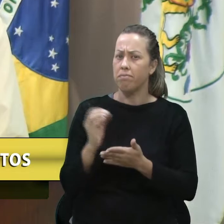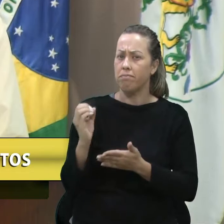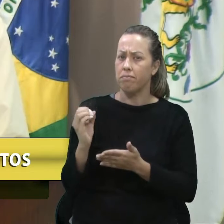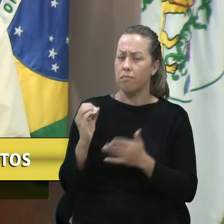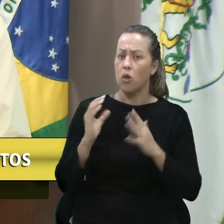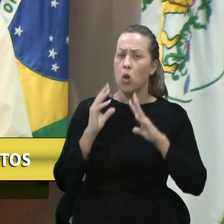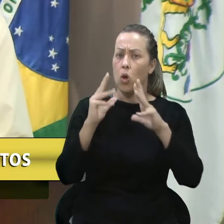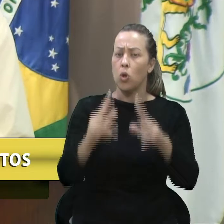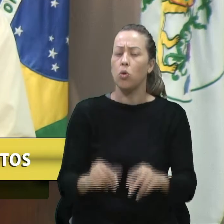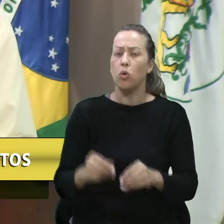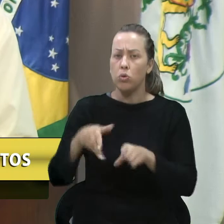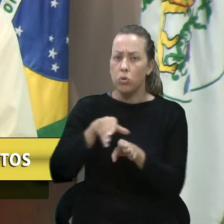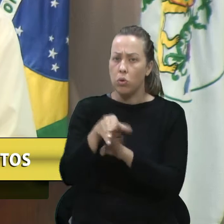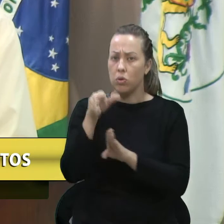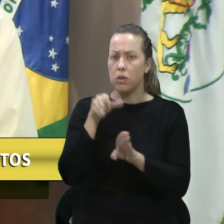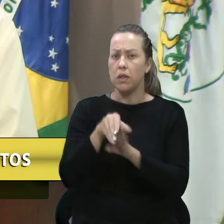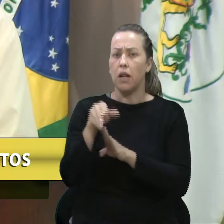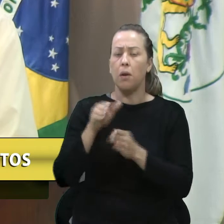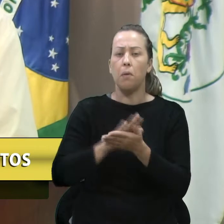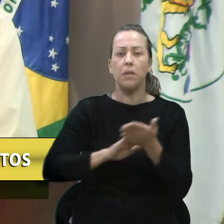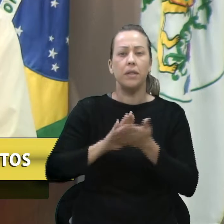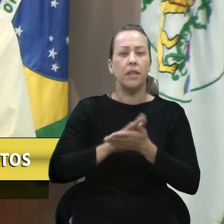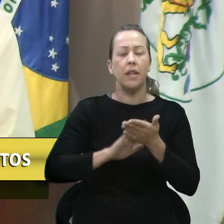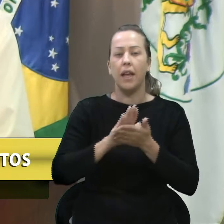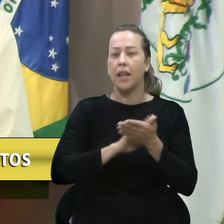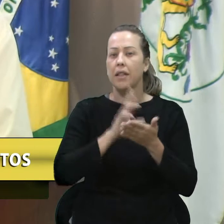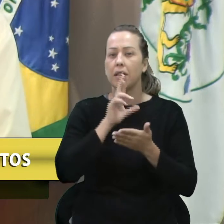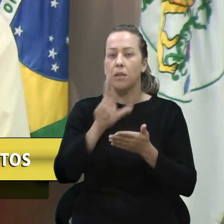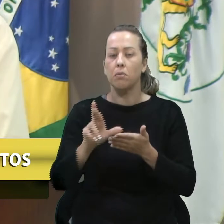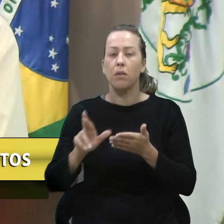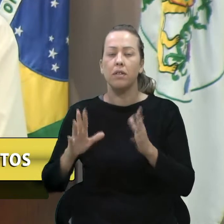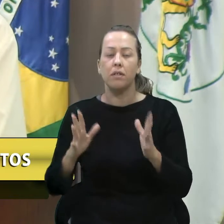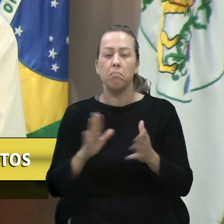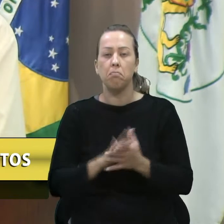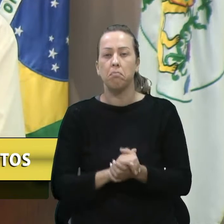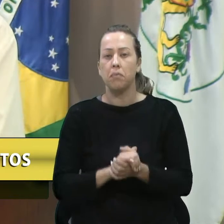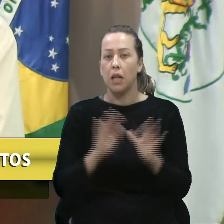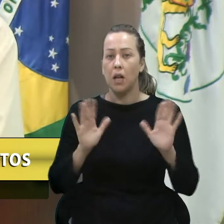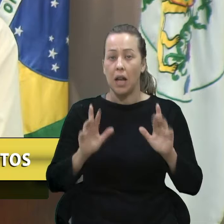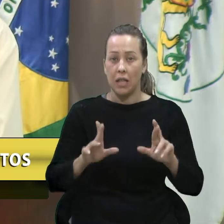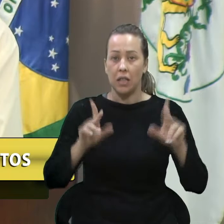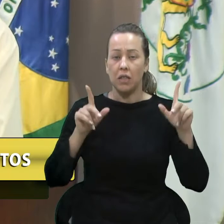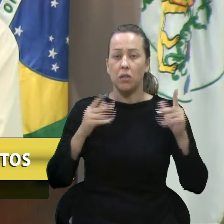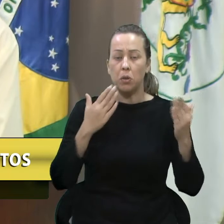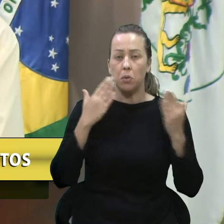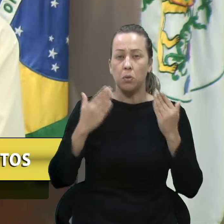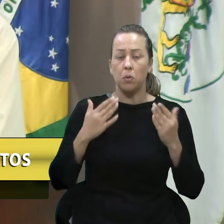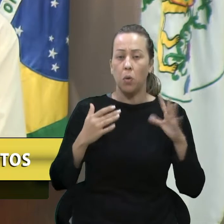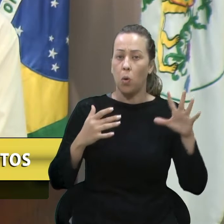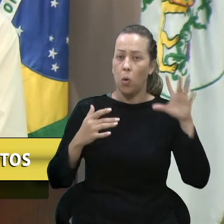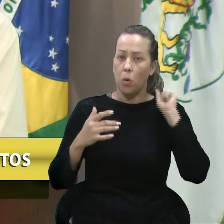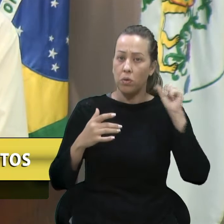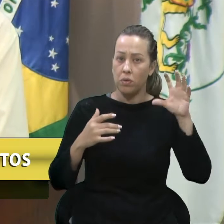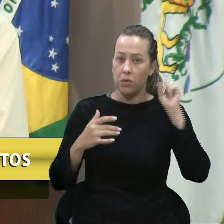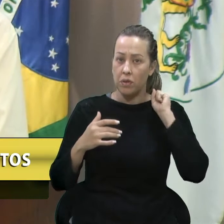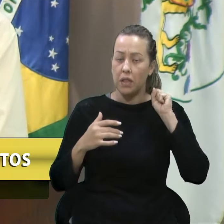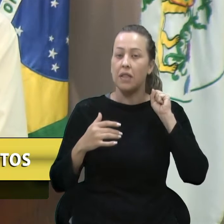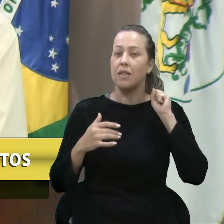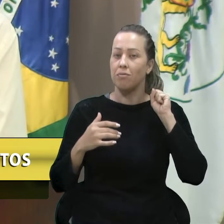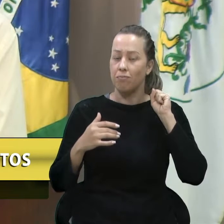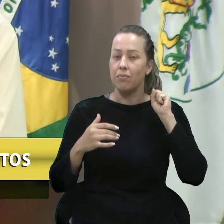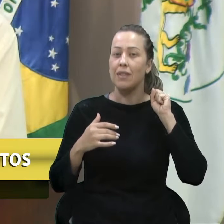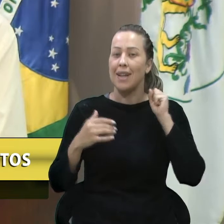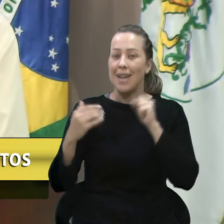Todos dão conselhos, mas ninguém escuta o que ele tem para dizer. Aqui entra a diferença entre o ouvir e o escutar, que todos nós já